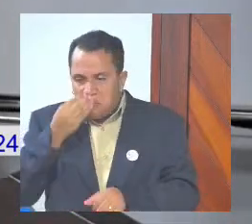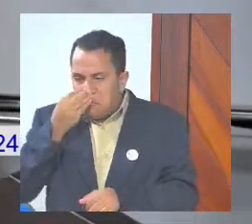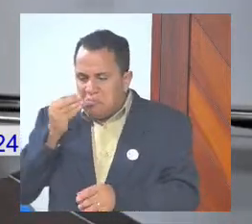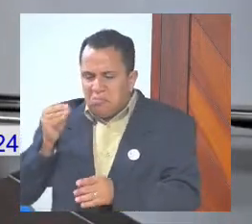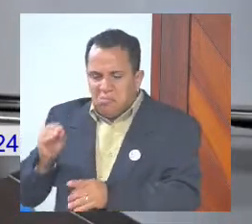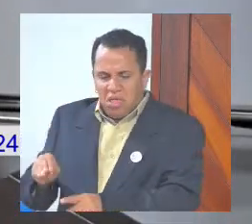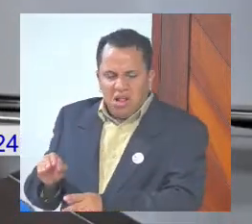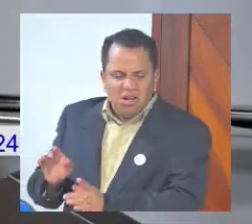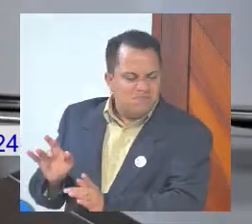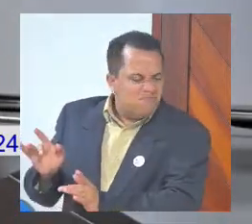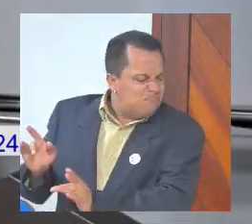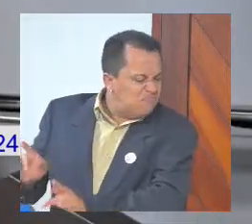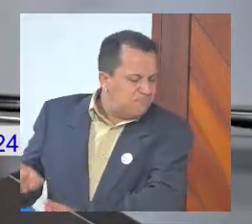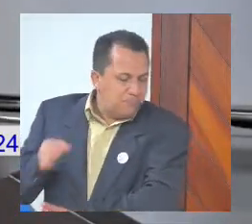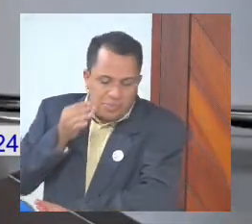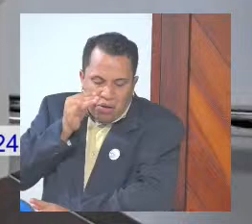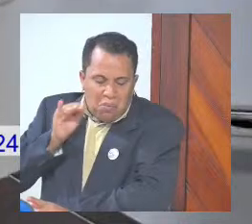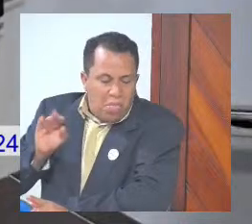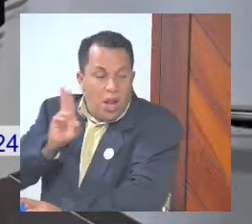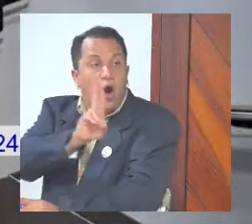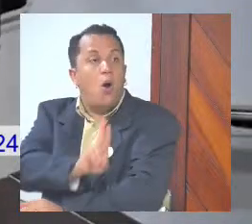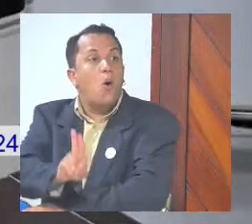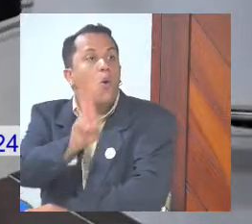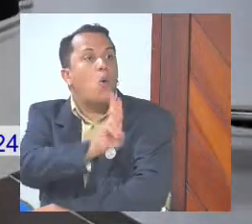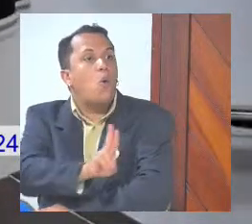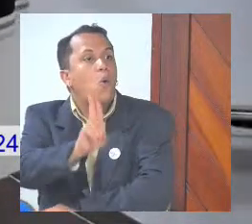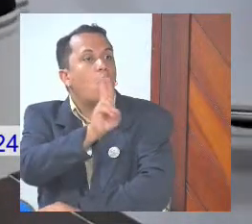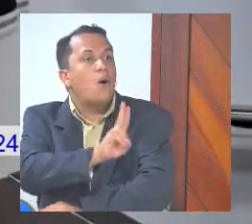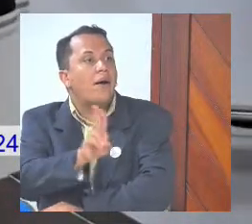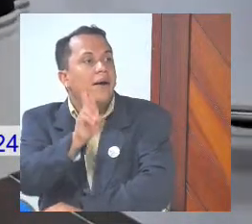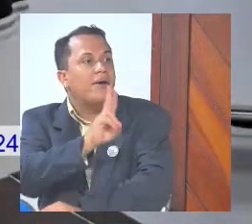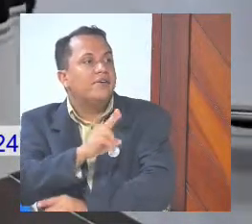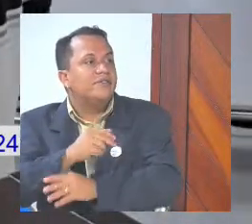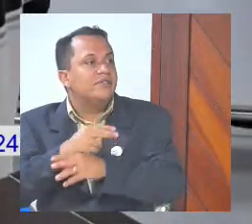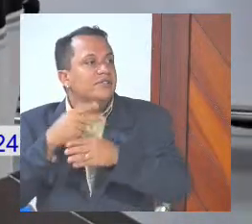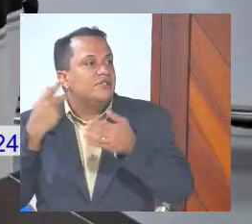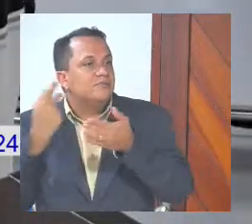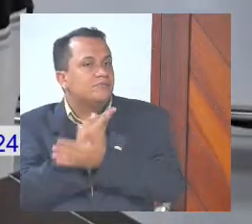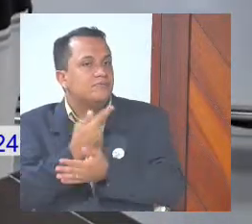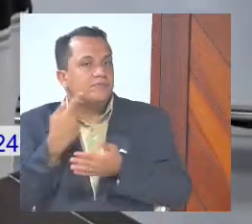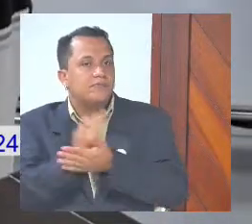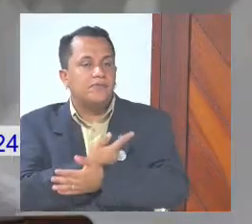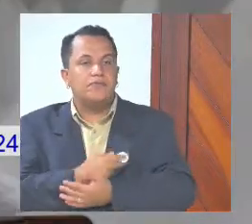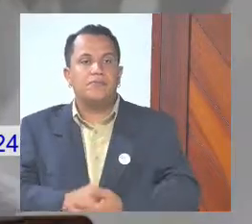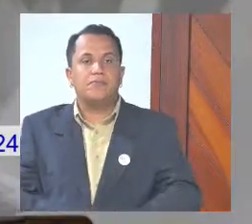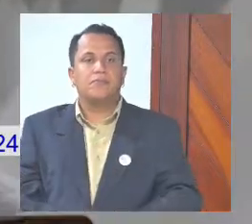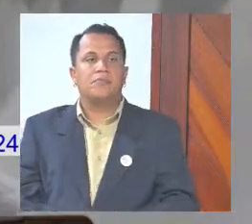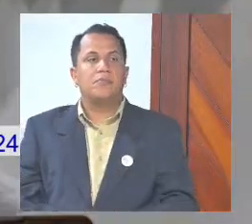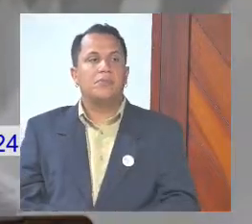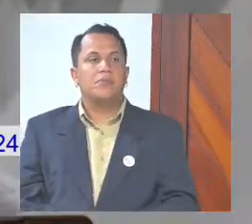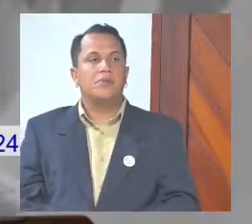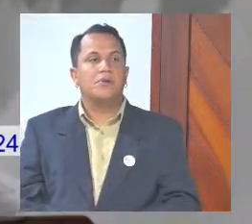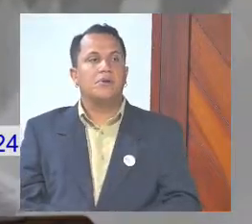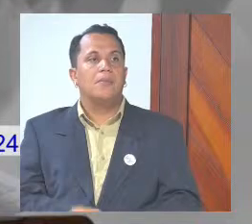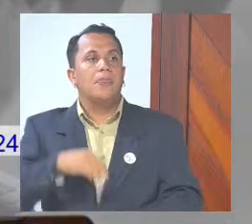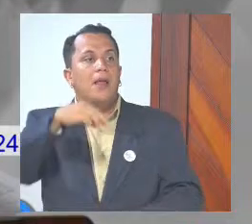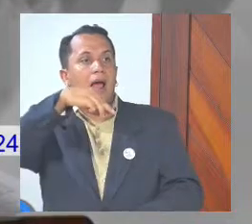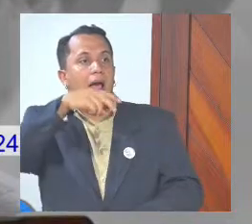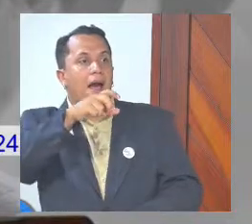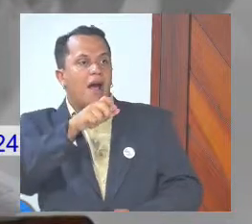desprezada, ignorada e usada como manobra eleitoral. É